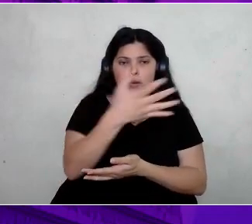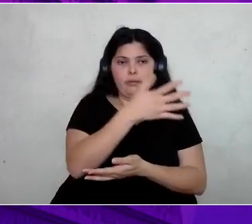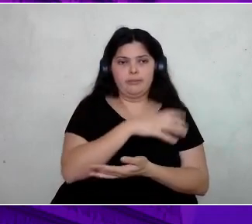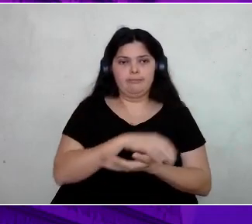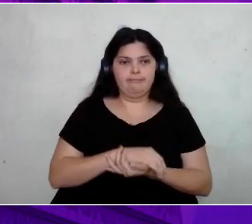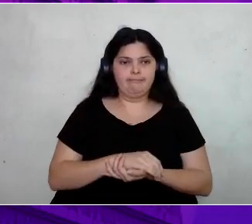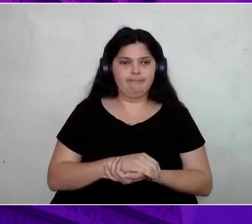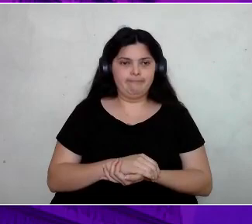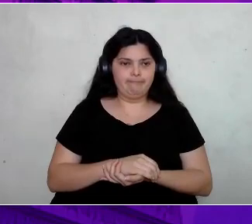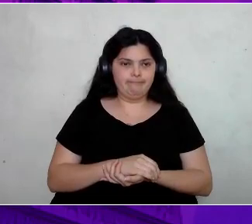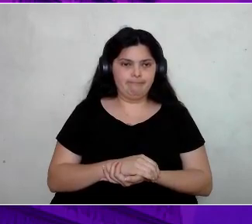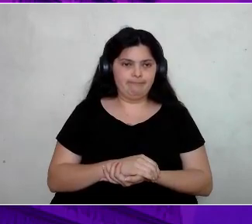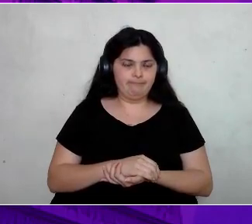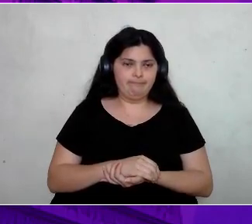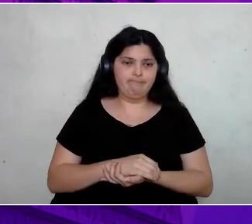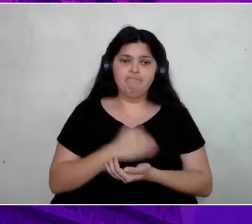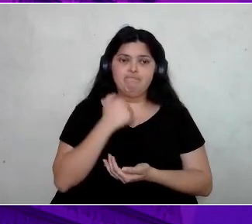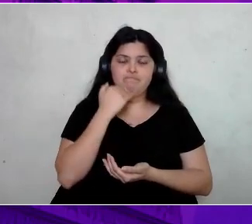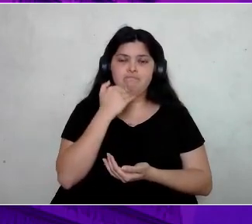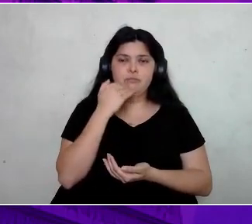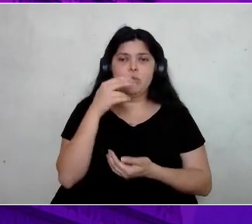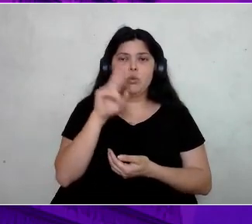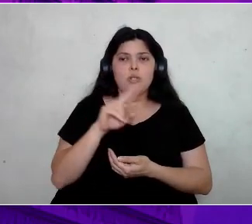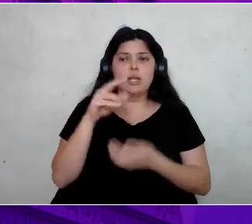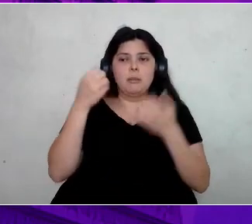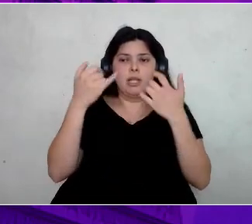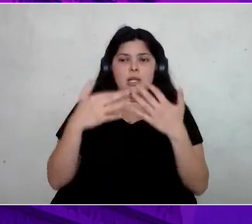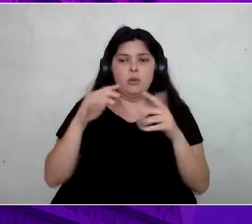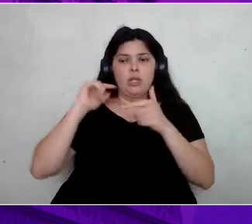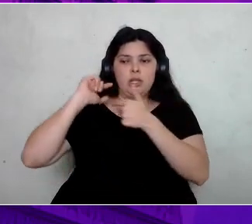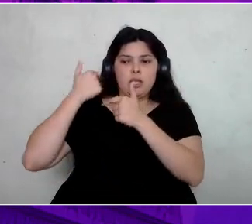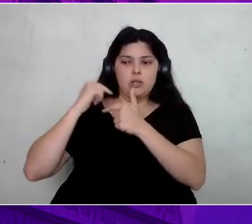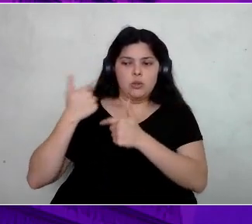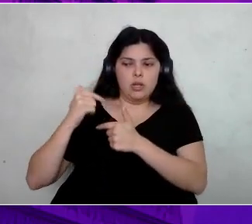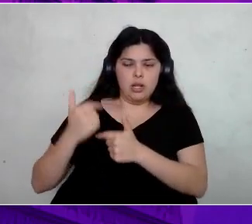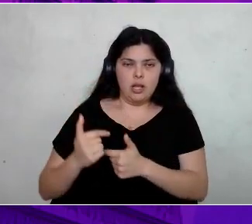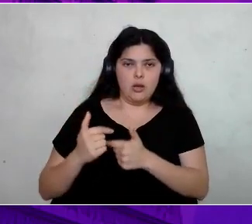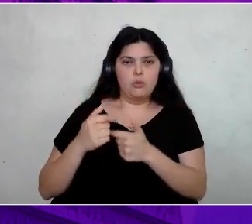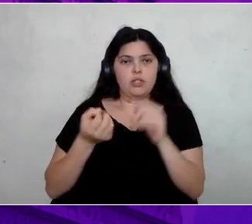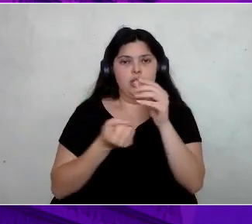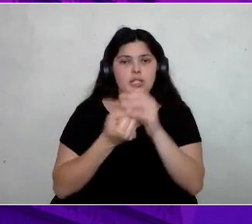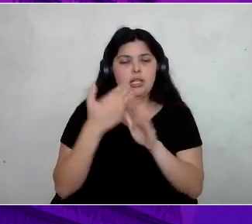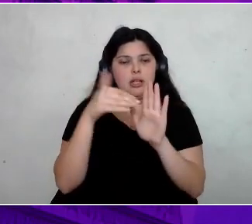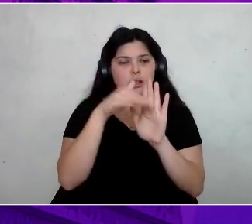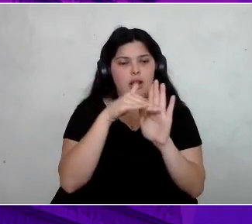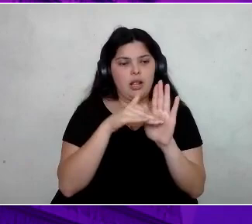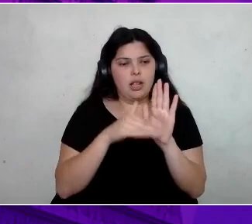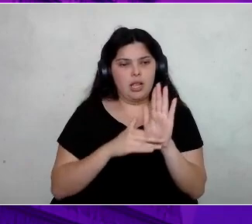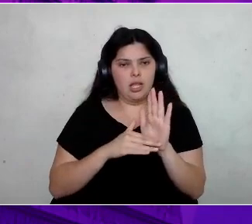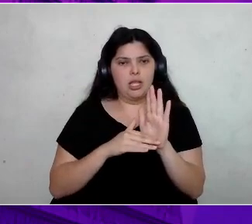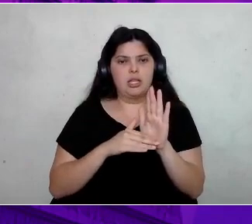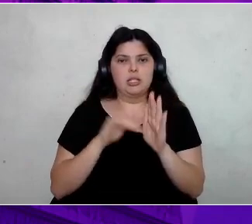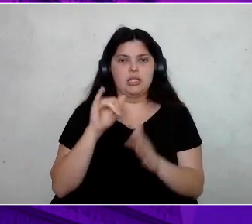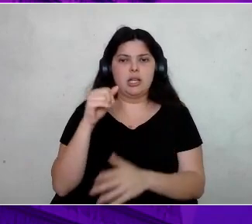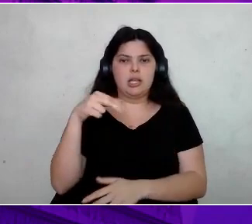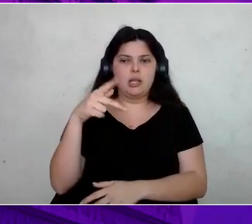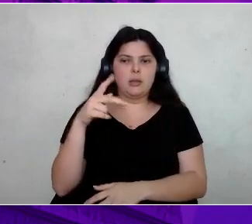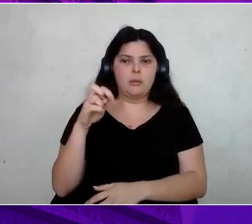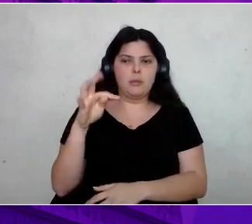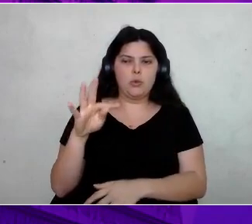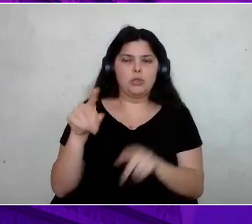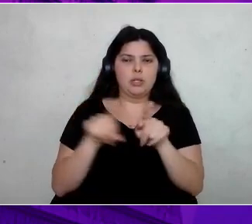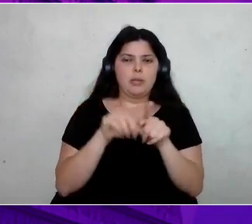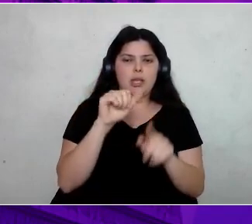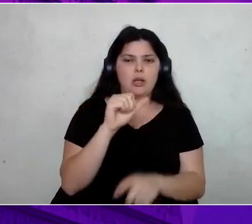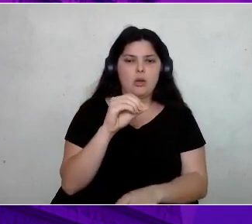para usar a abordagem tradicional de gerar listas de inputs e outputs e esperar que funcione.